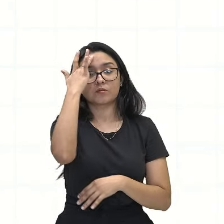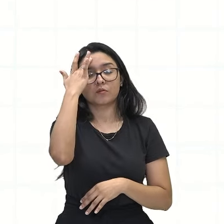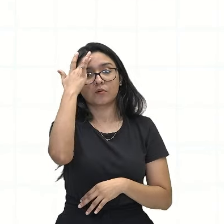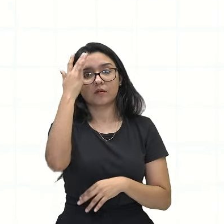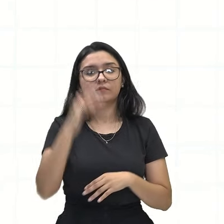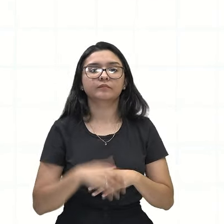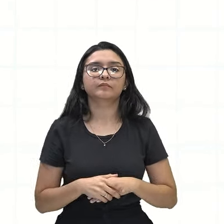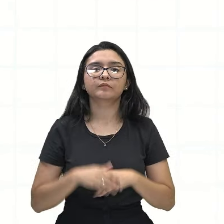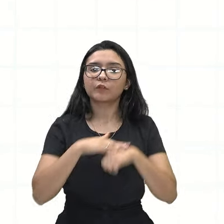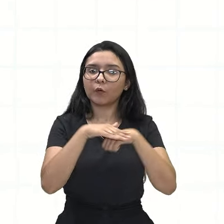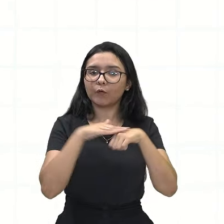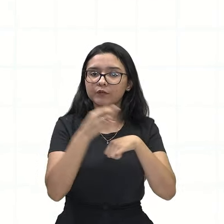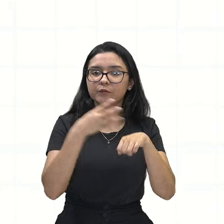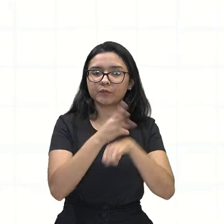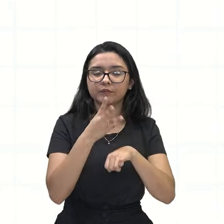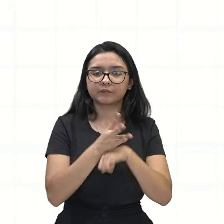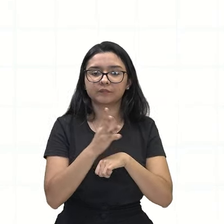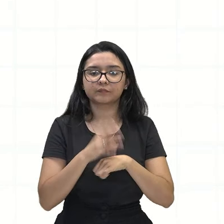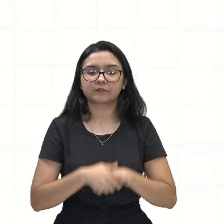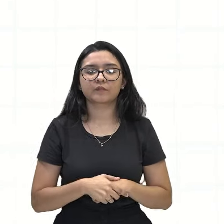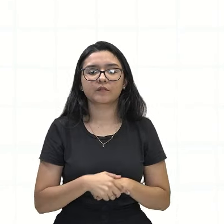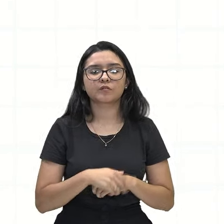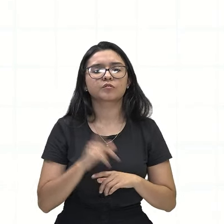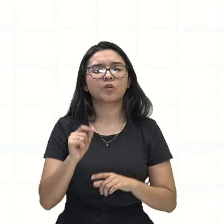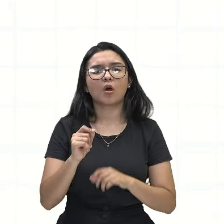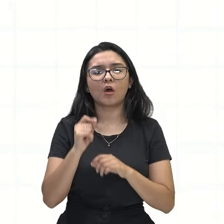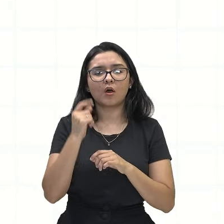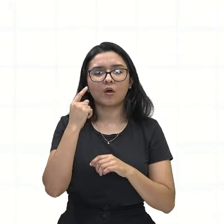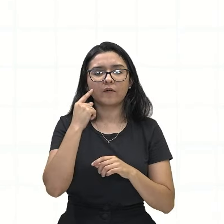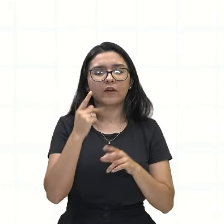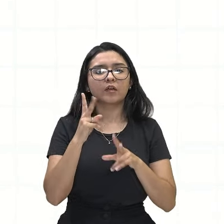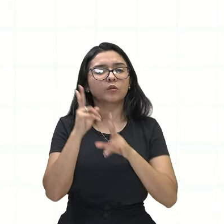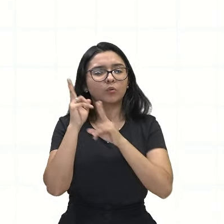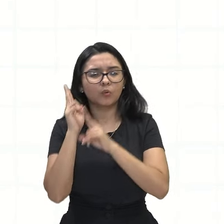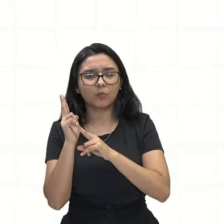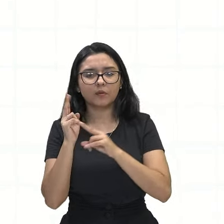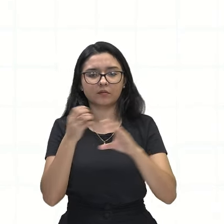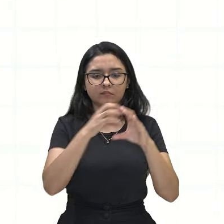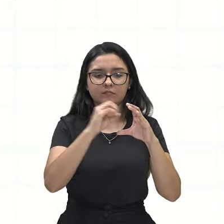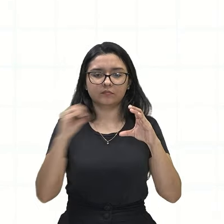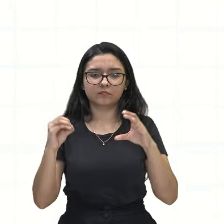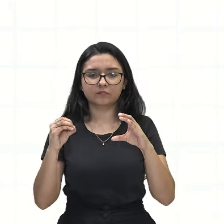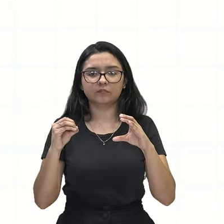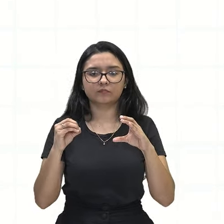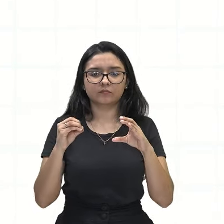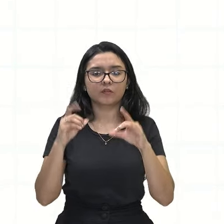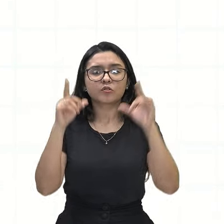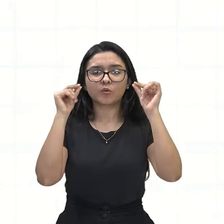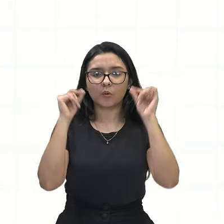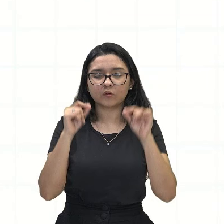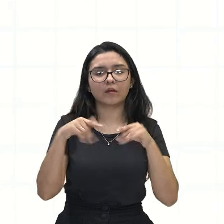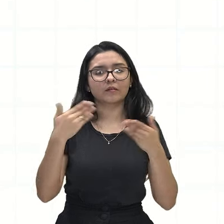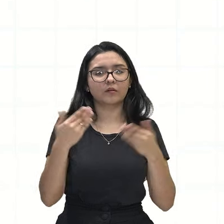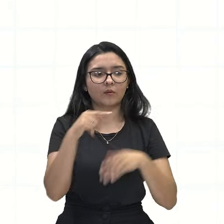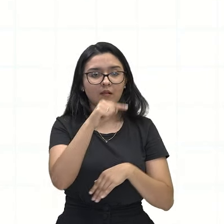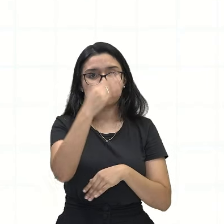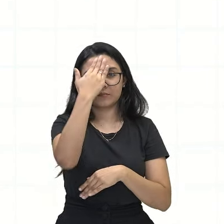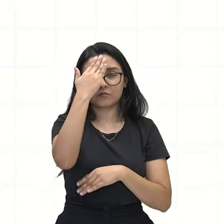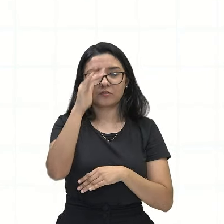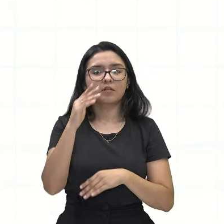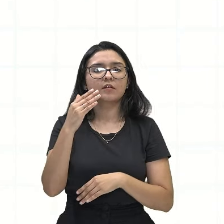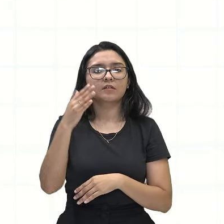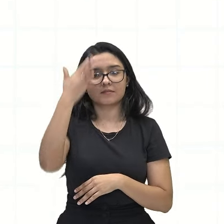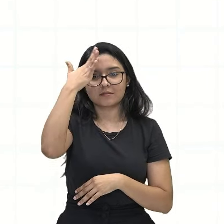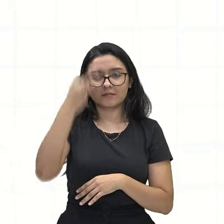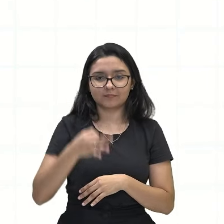você manda assim, ó, vou dormir, só manda o emoji, a pessoa já sabe, né? Não precisa. Aí você quer rir de uma